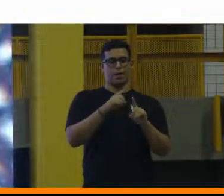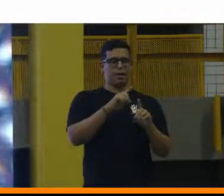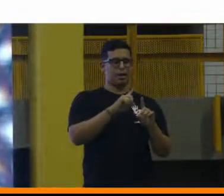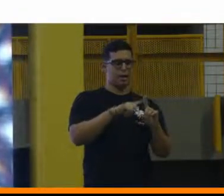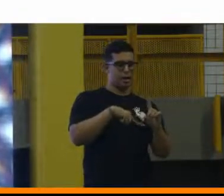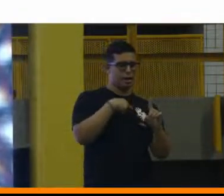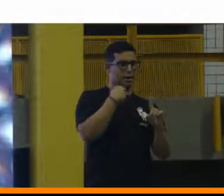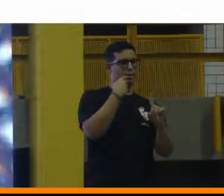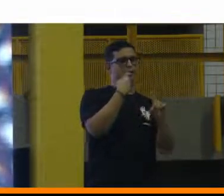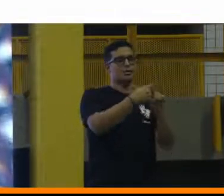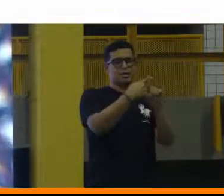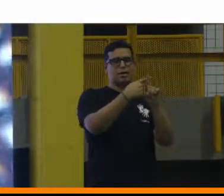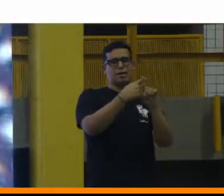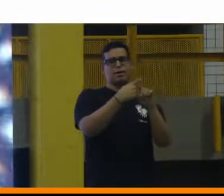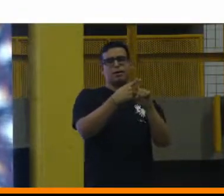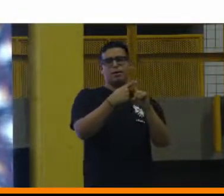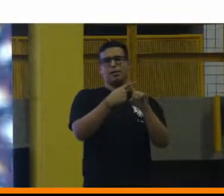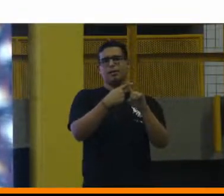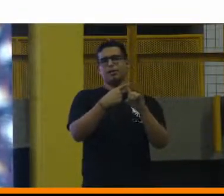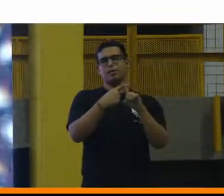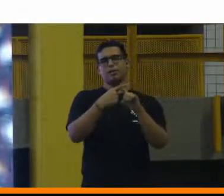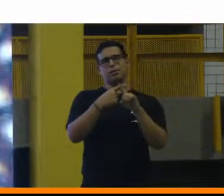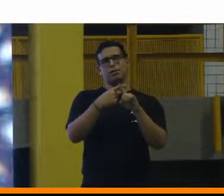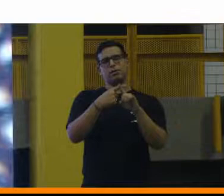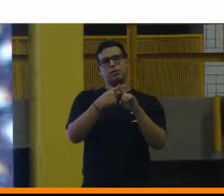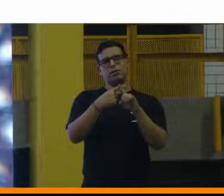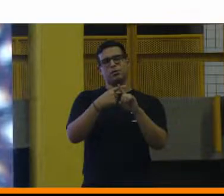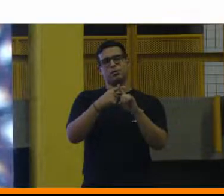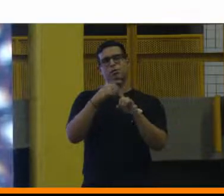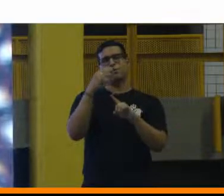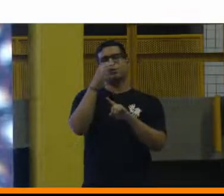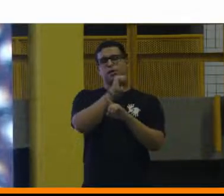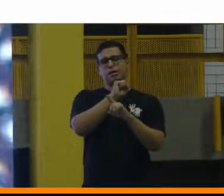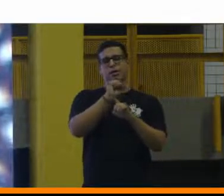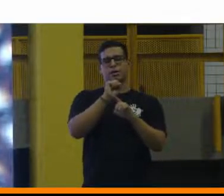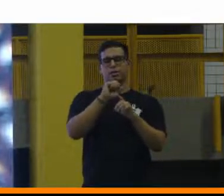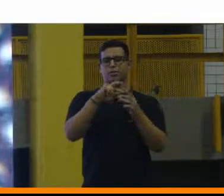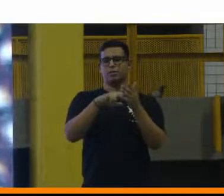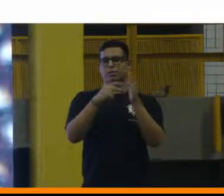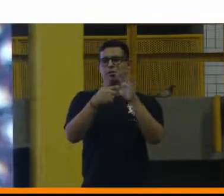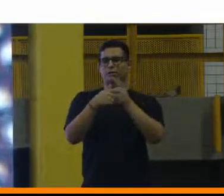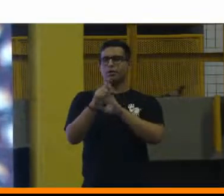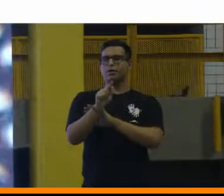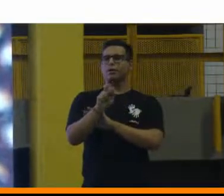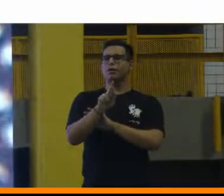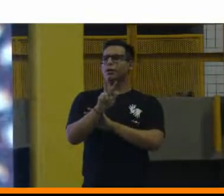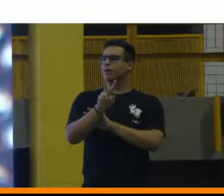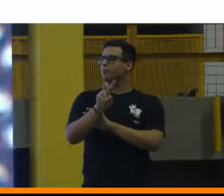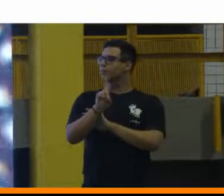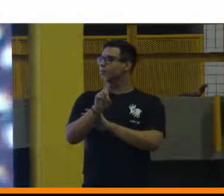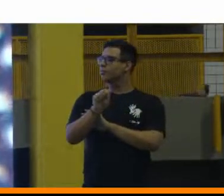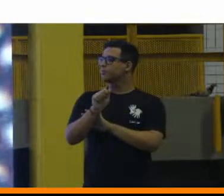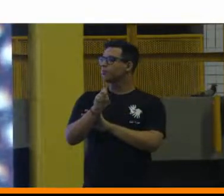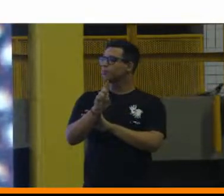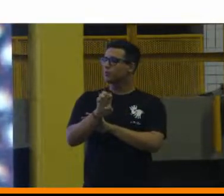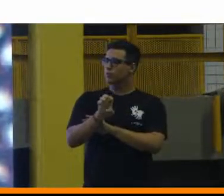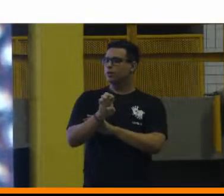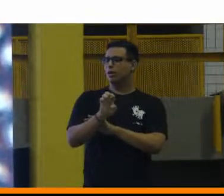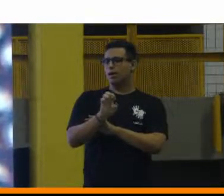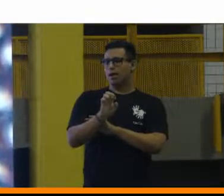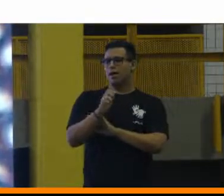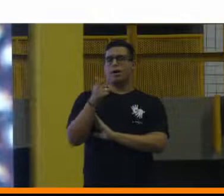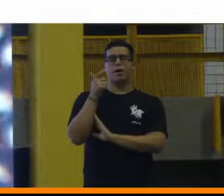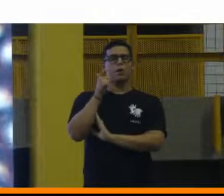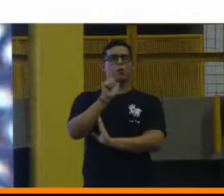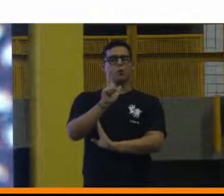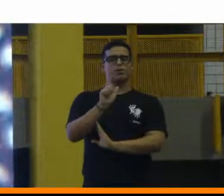um empurrão. E como a gravidade atua para baixo, a gente tem um empurrão